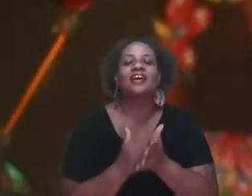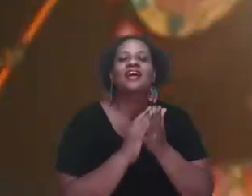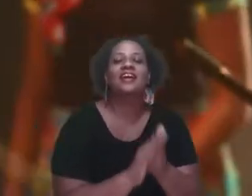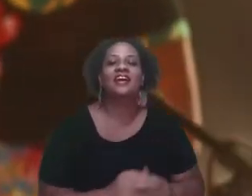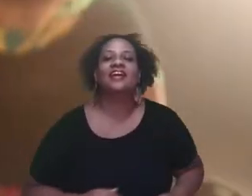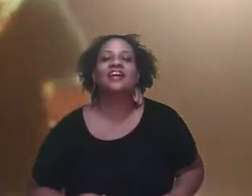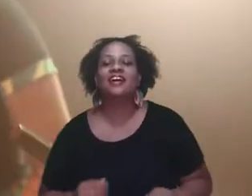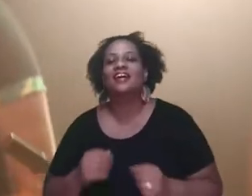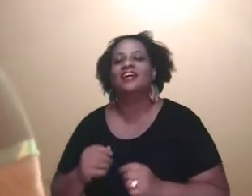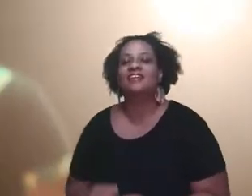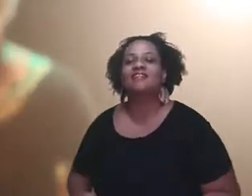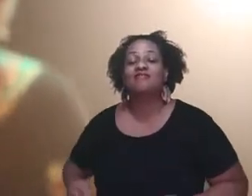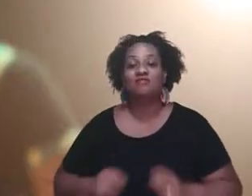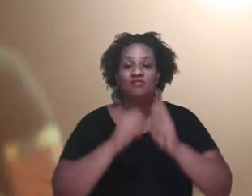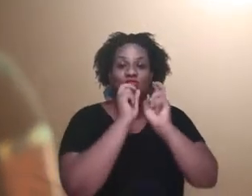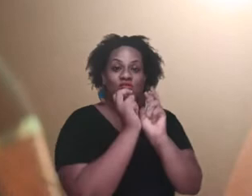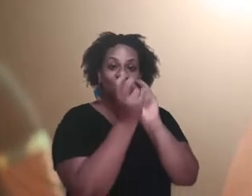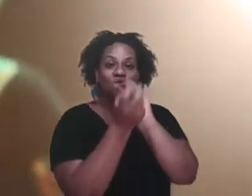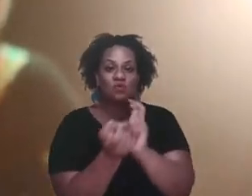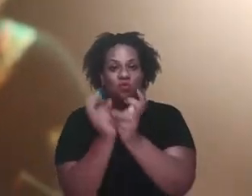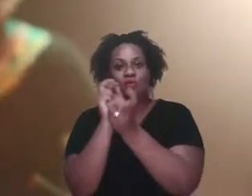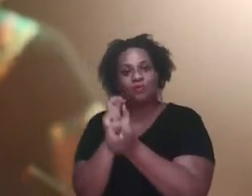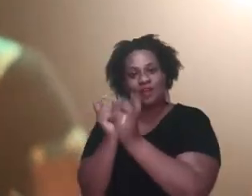paranauê paranauê